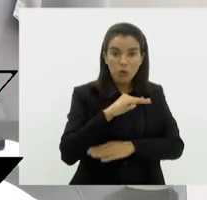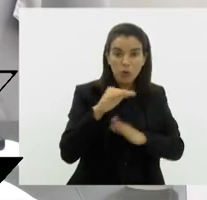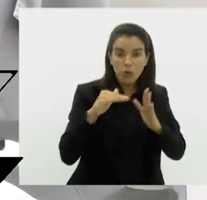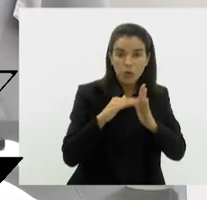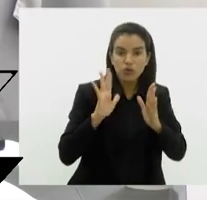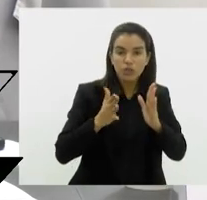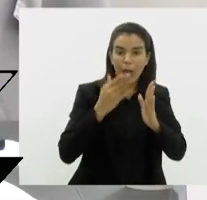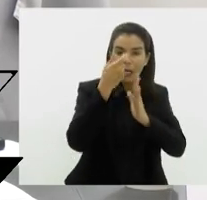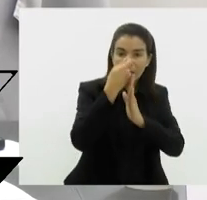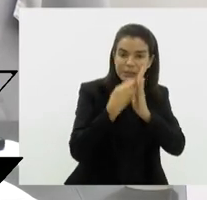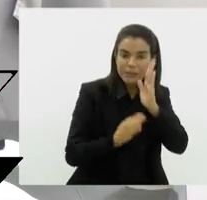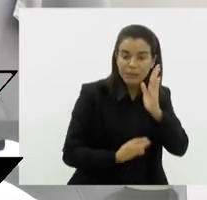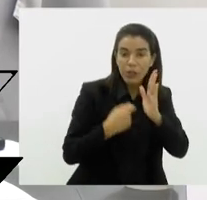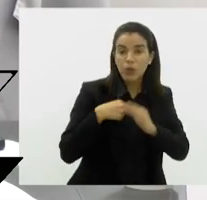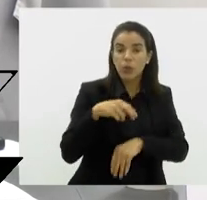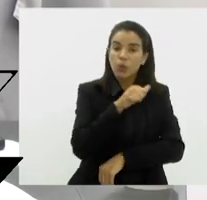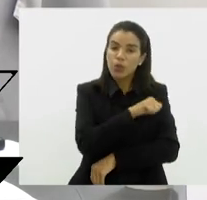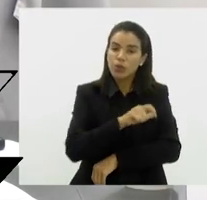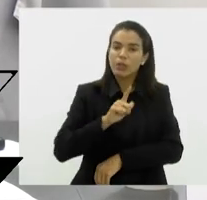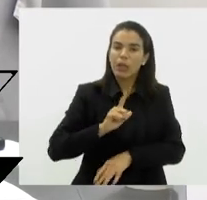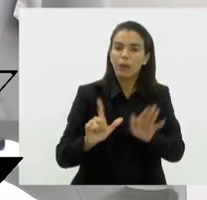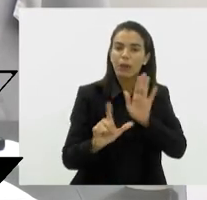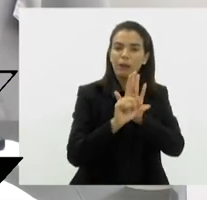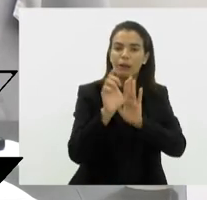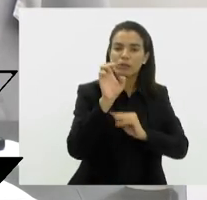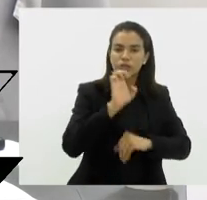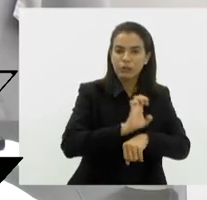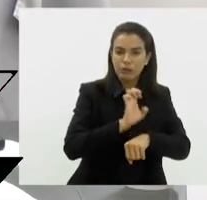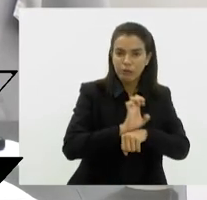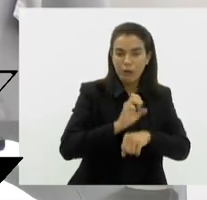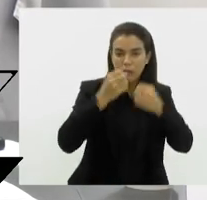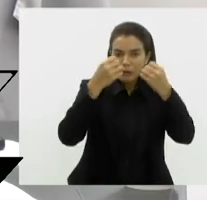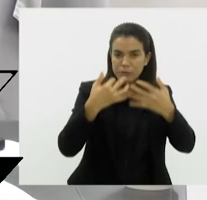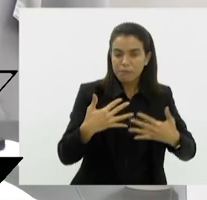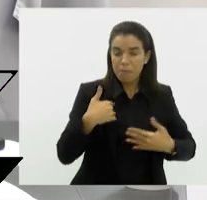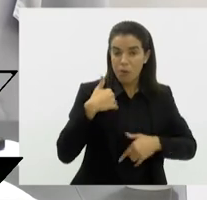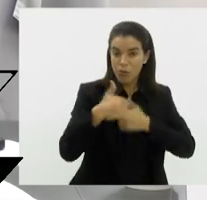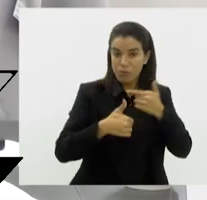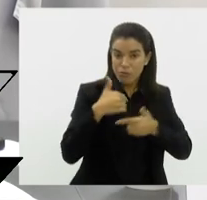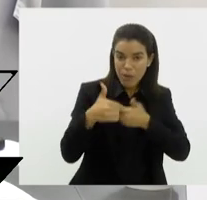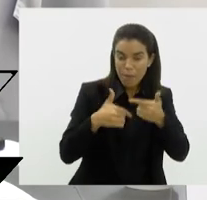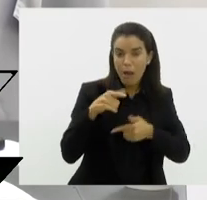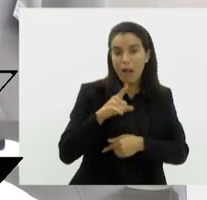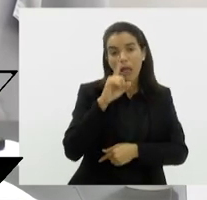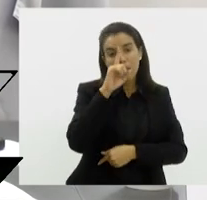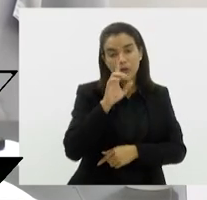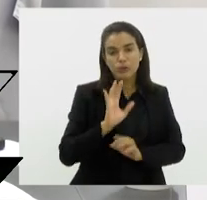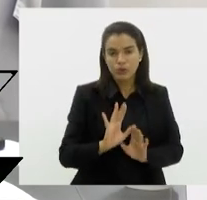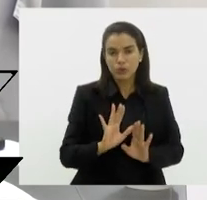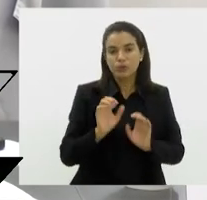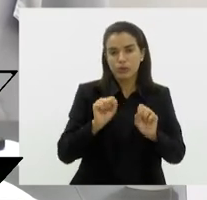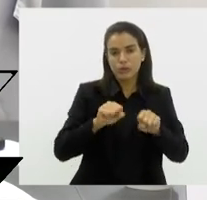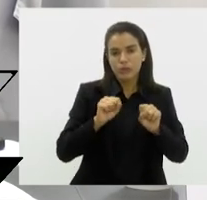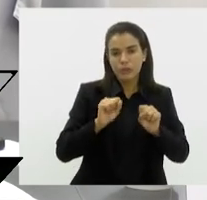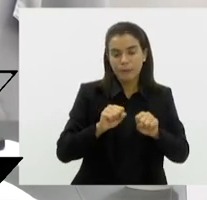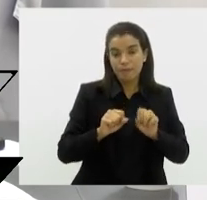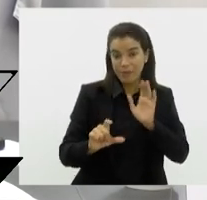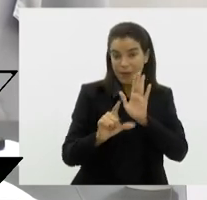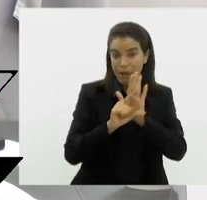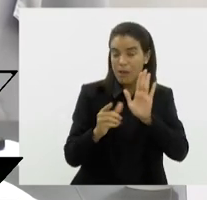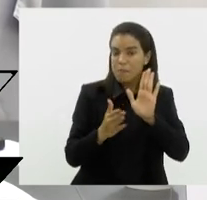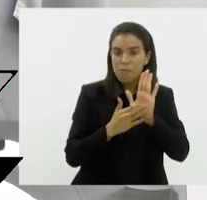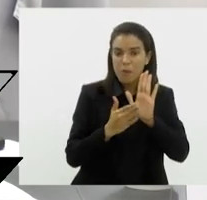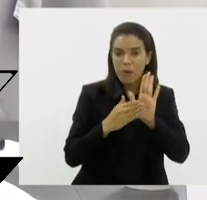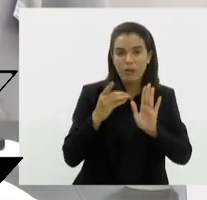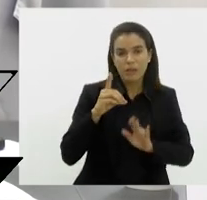contei, no Rio de Janeiro há uma lei estadual que diz que a minha atividade é uma atividade de risco. Ponto. A lei proposta